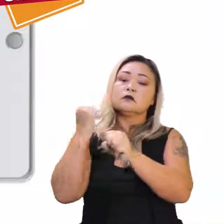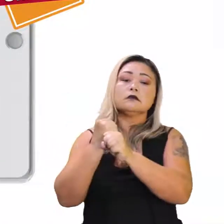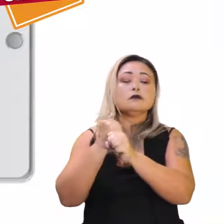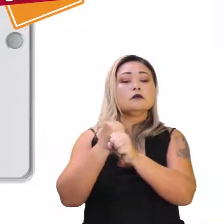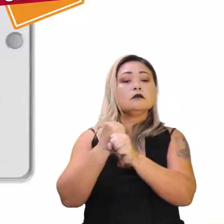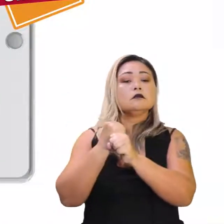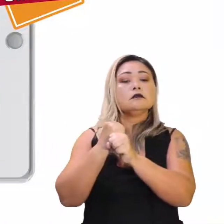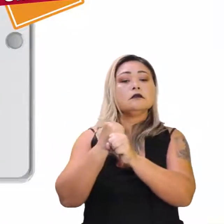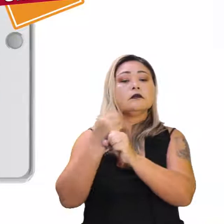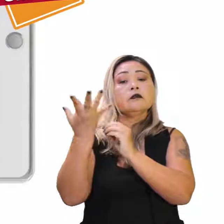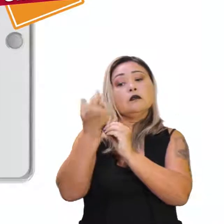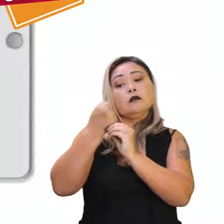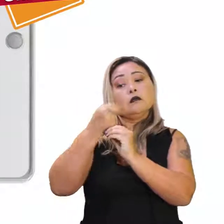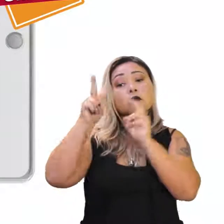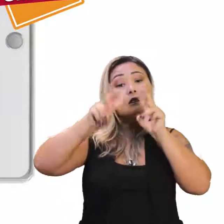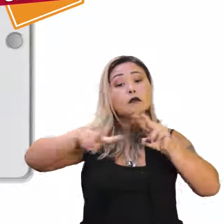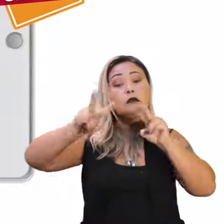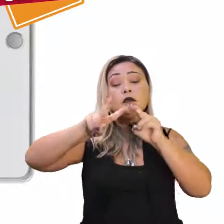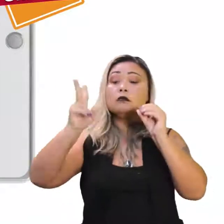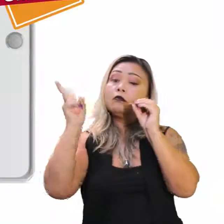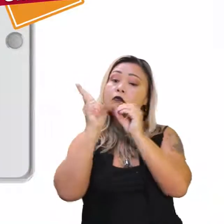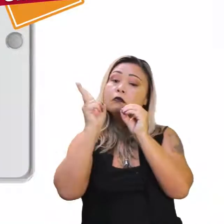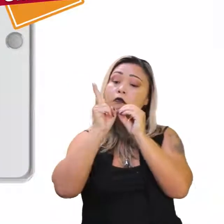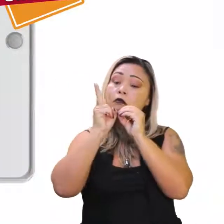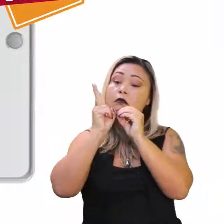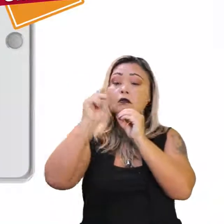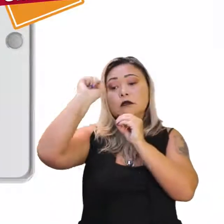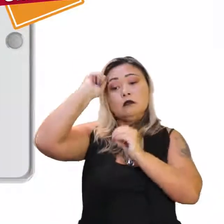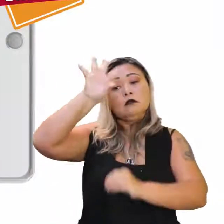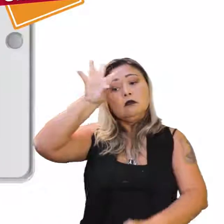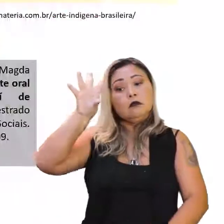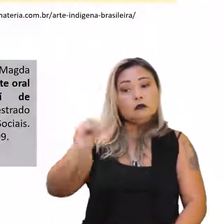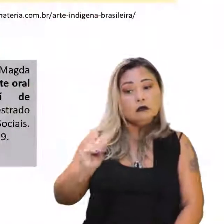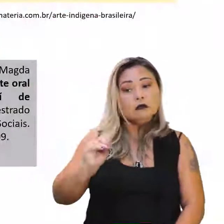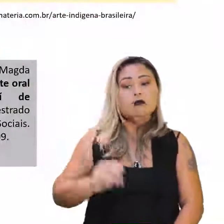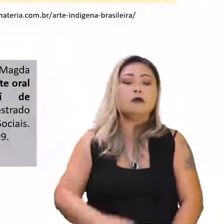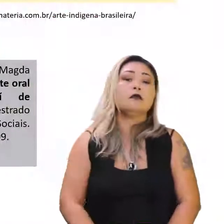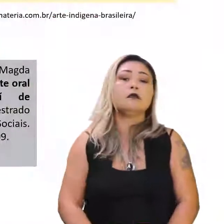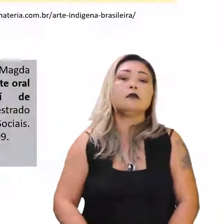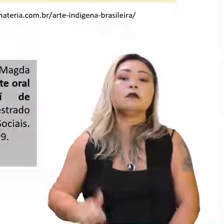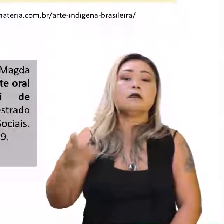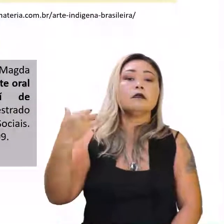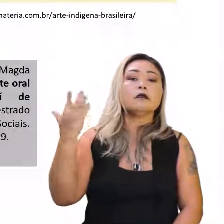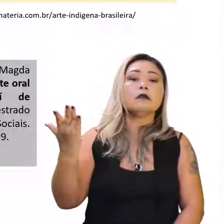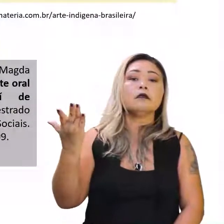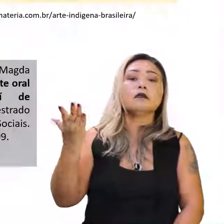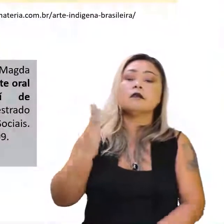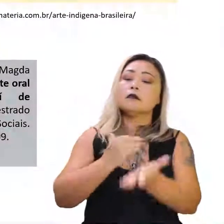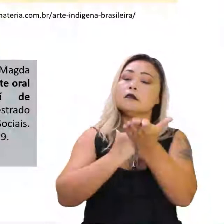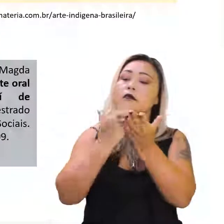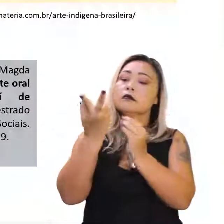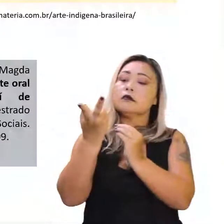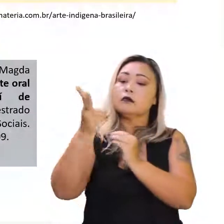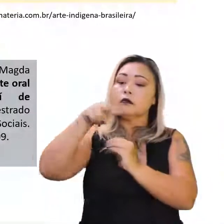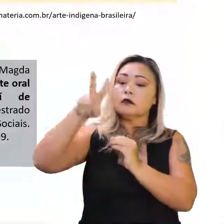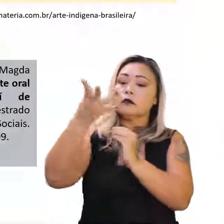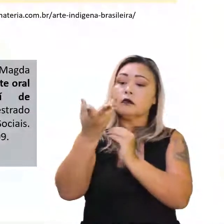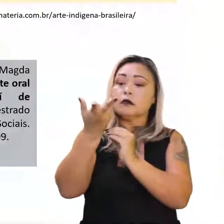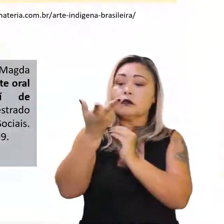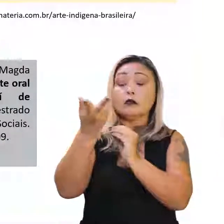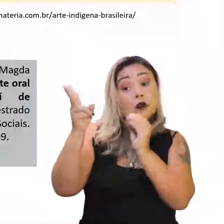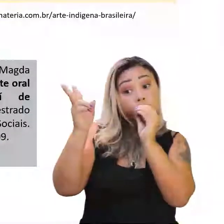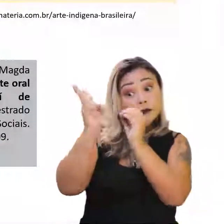revisão. É a arte visual indígena e a arte visual africana. Vamos lá. Começando com a arte visual